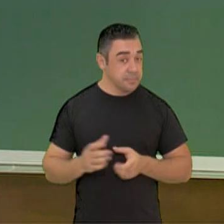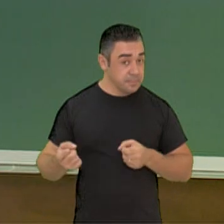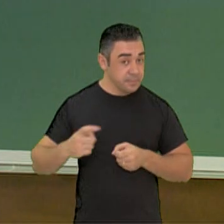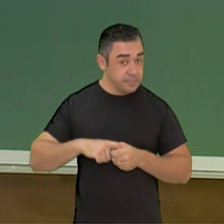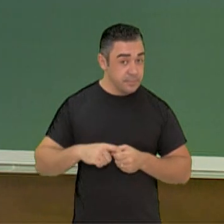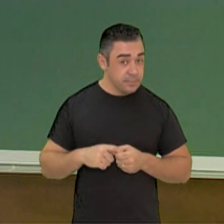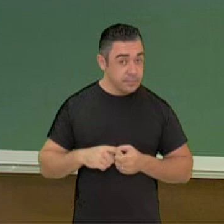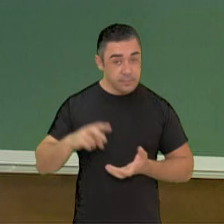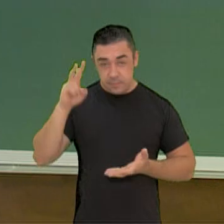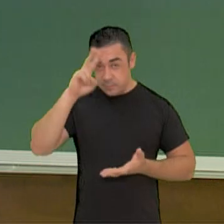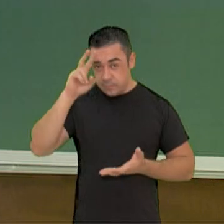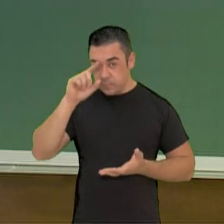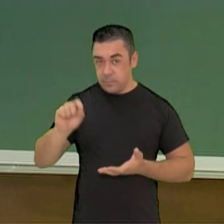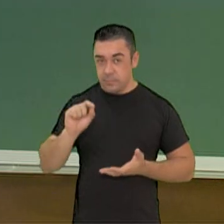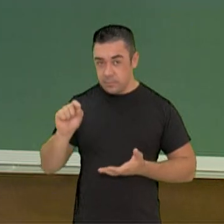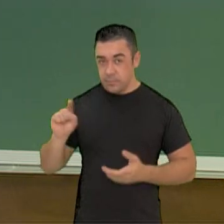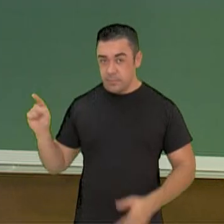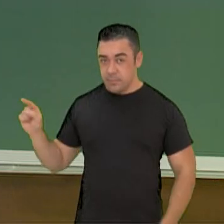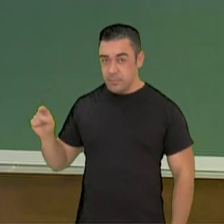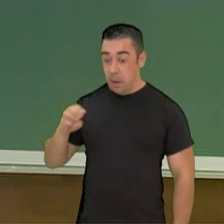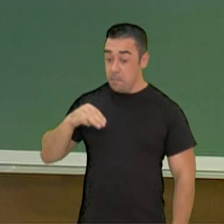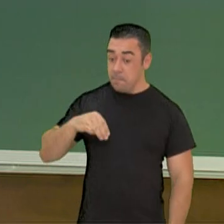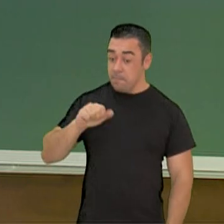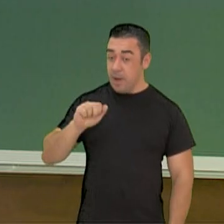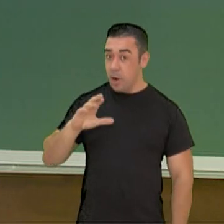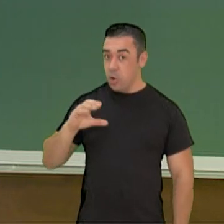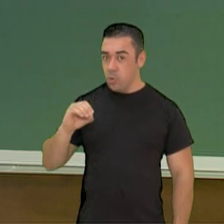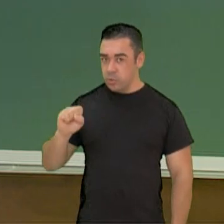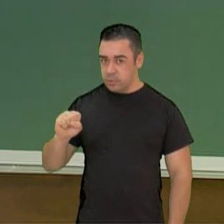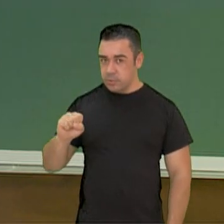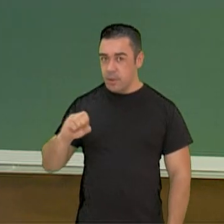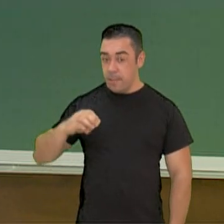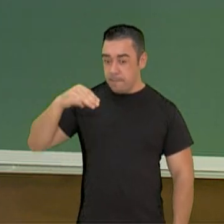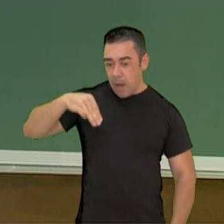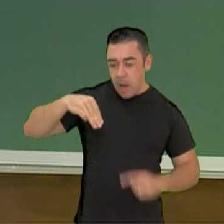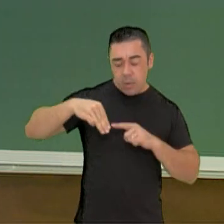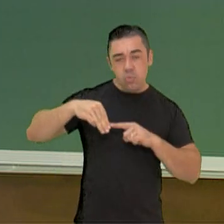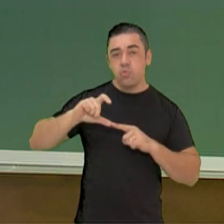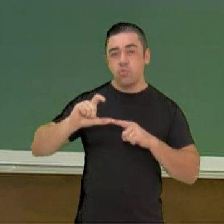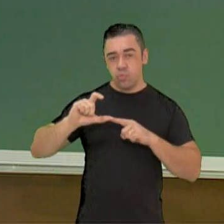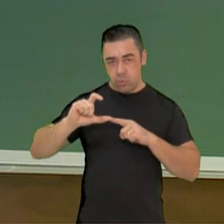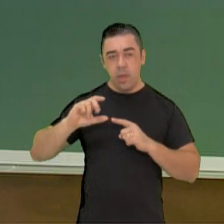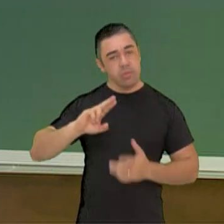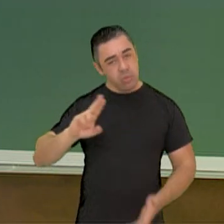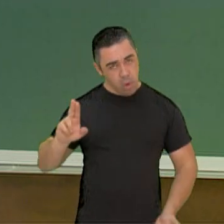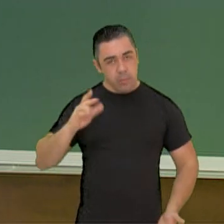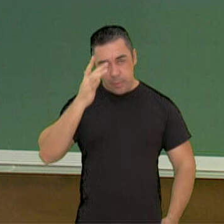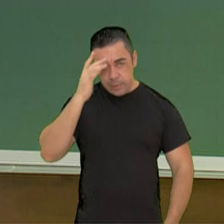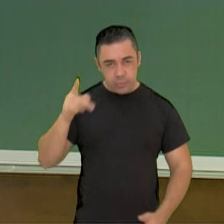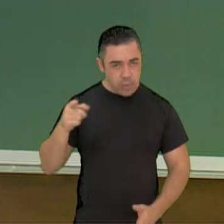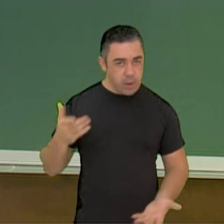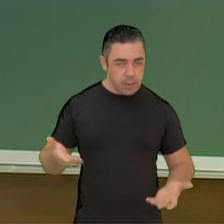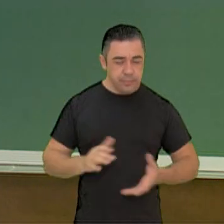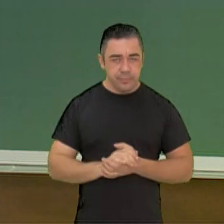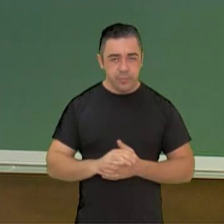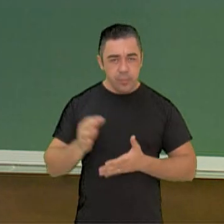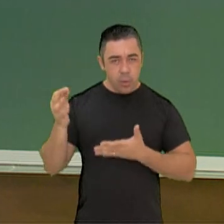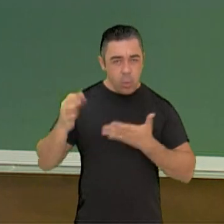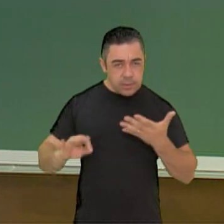Voltamos. Lembrando que Marcos é com letra maiúscula, nome próprio, beleza? Vamos à